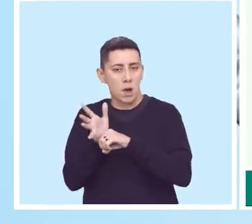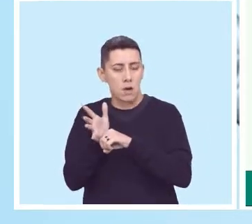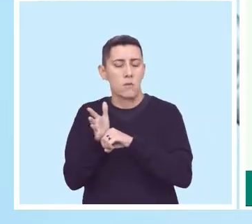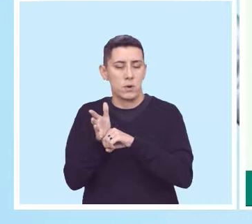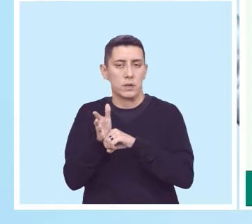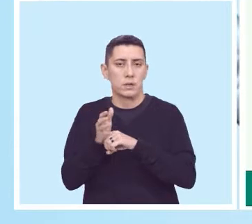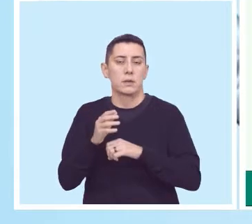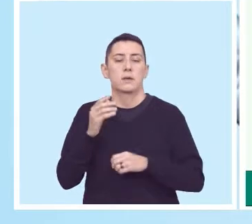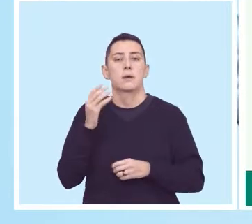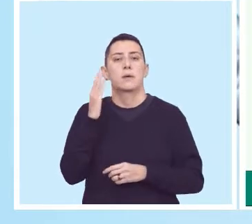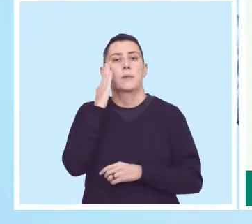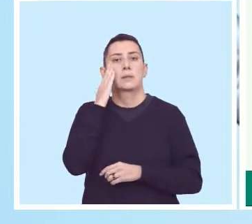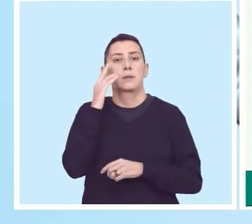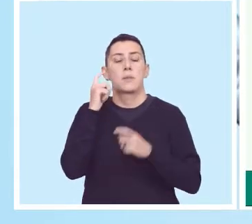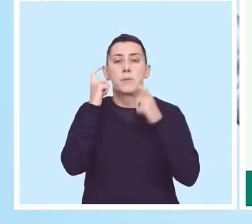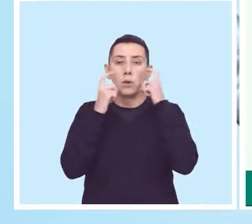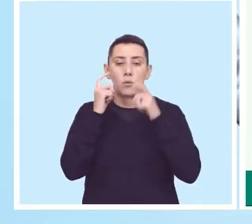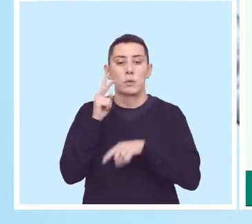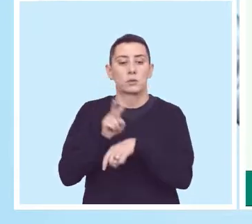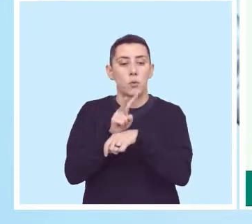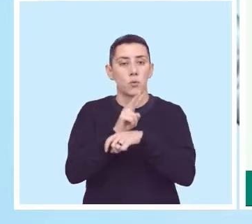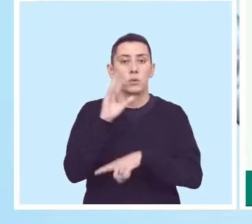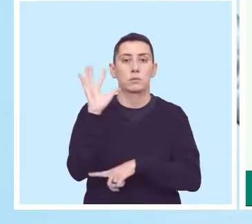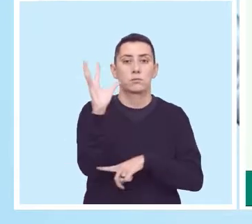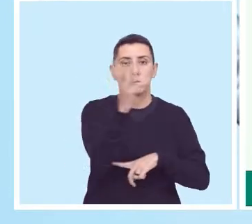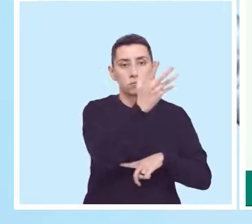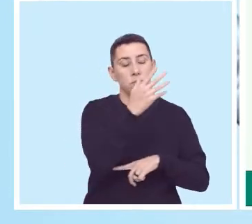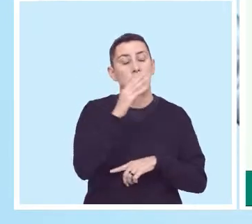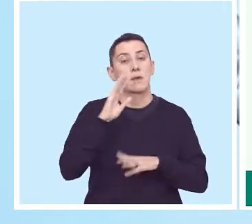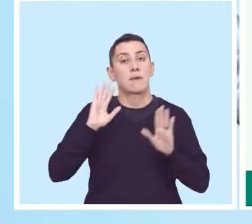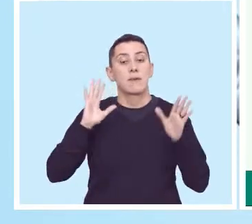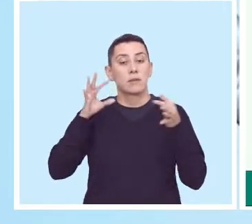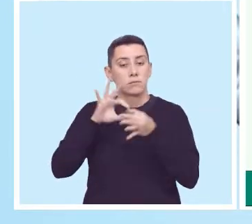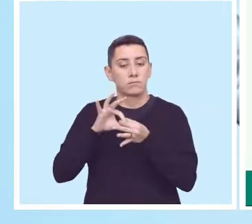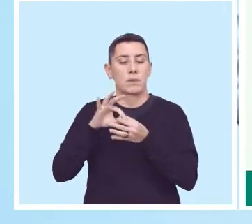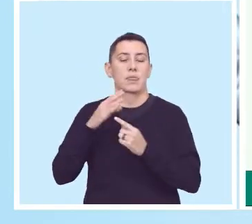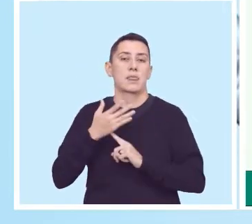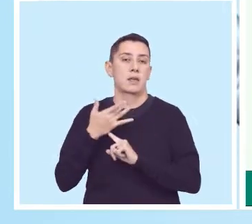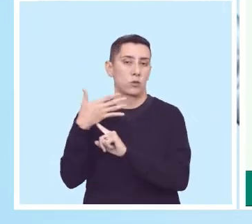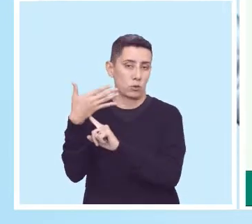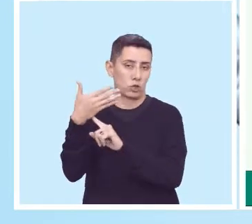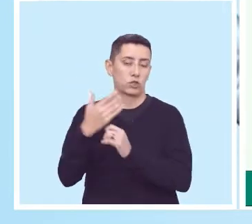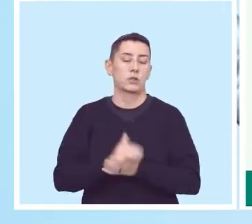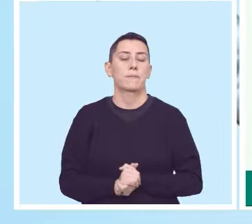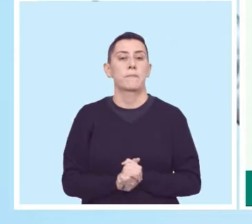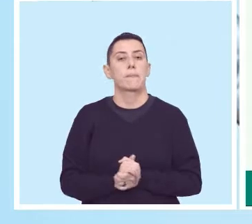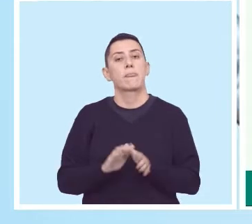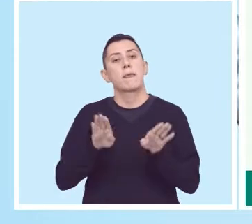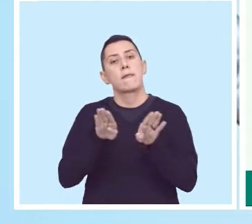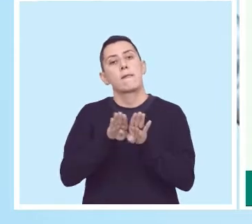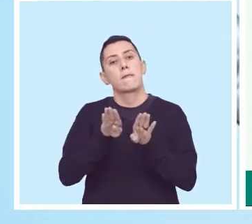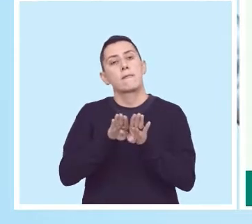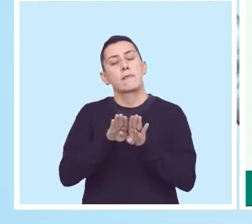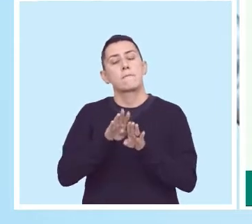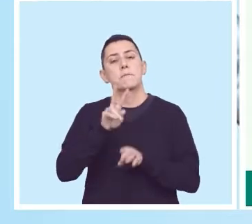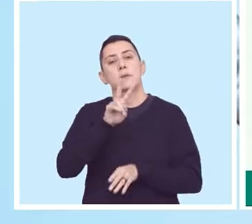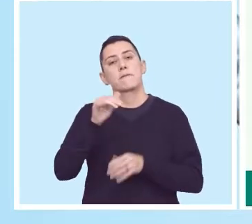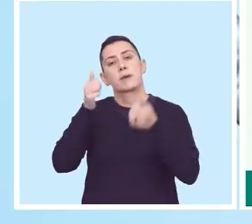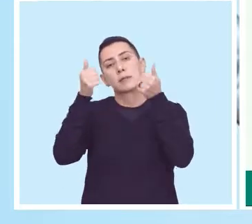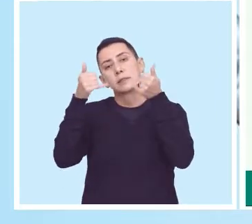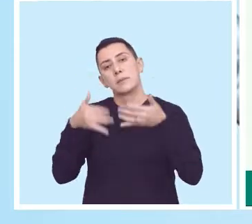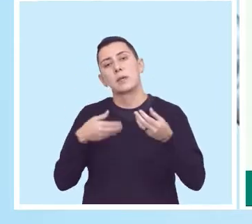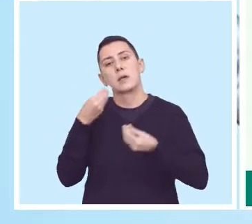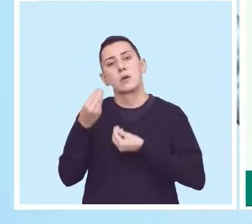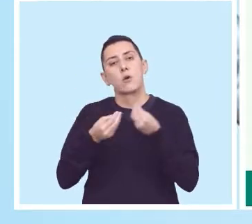de ambiental, né, envolvendo tecnologia sobretudo, e também eu vou falar para vocês um pouco da